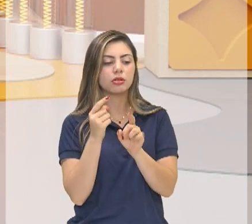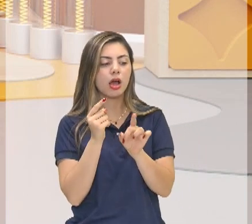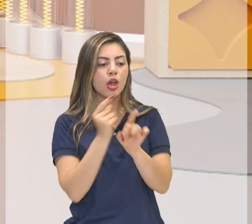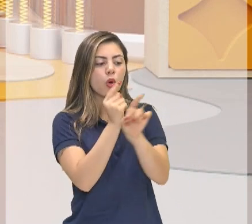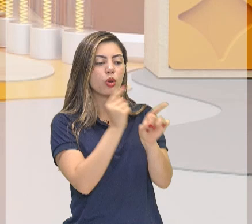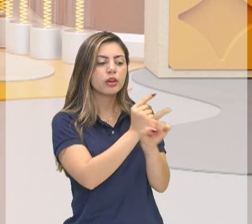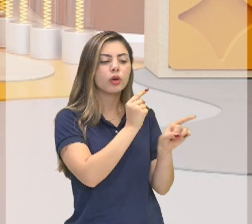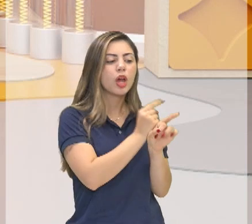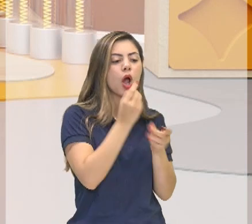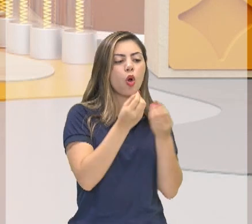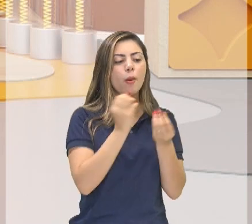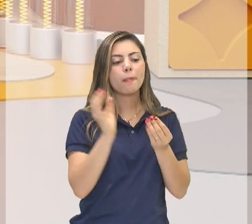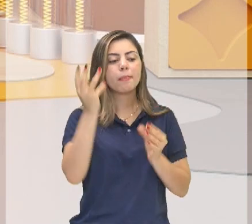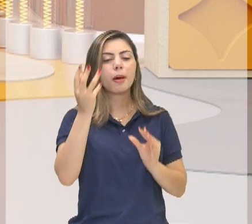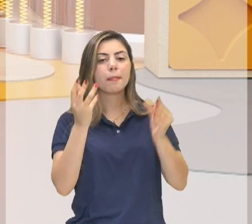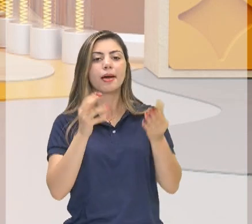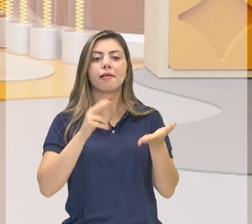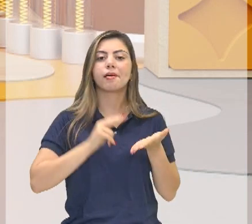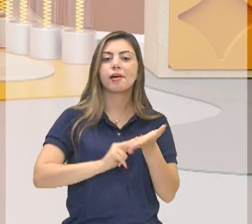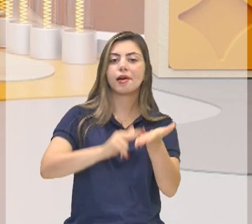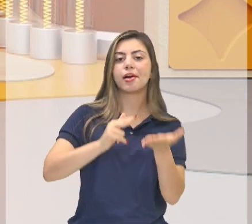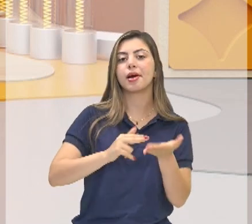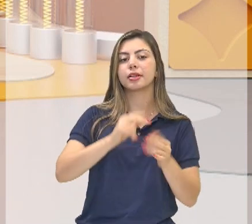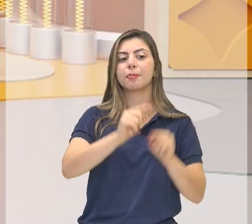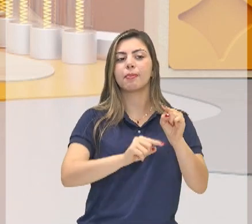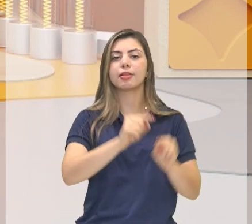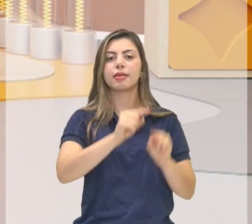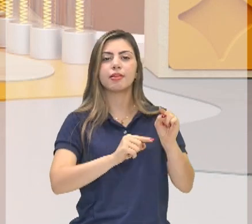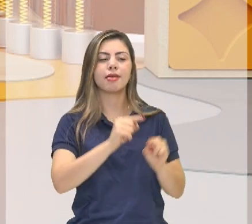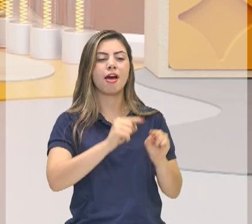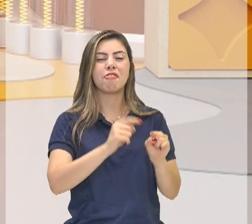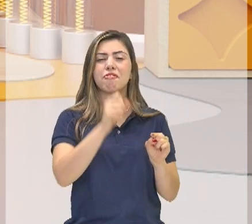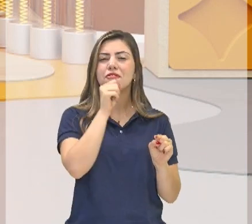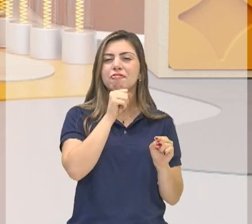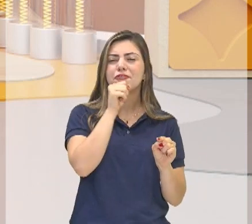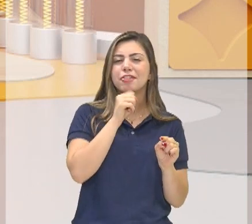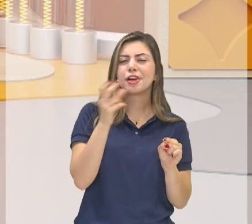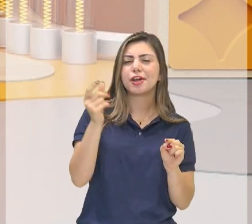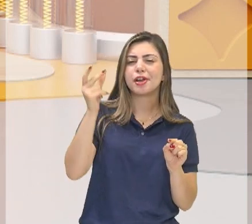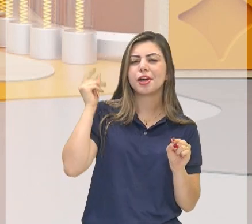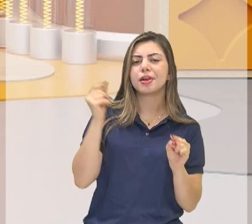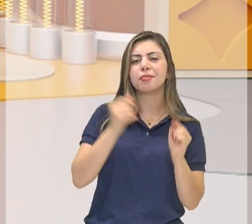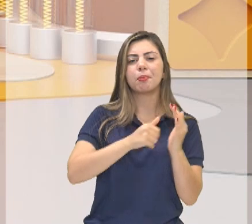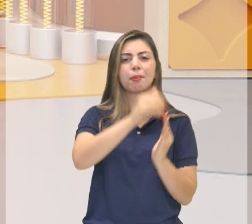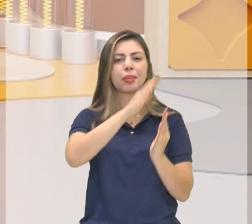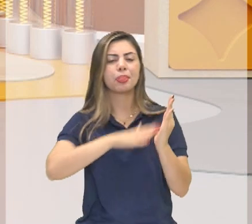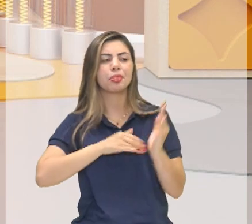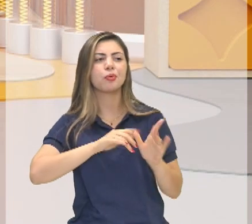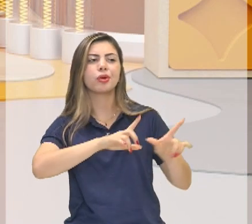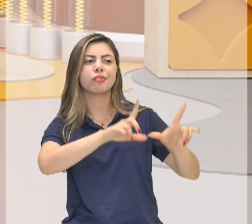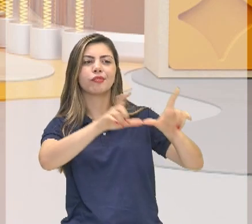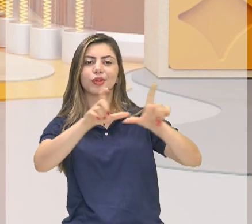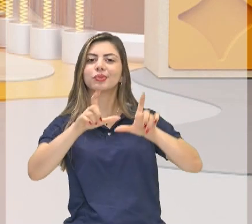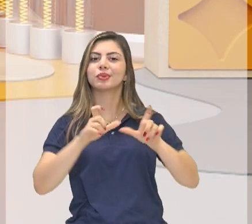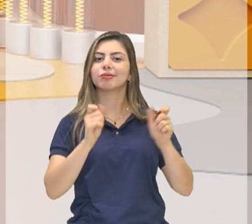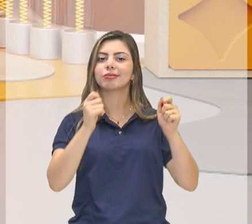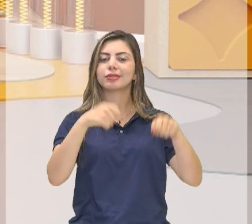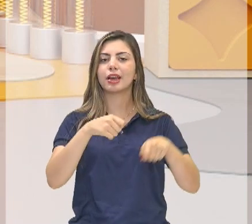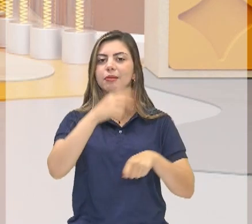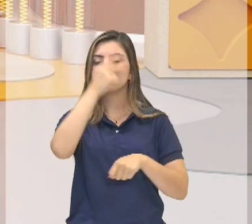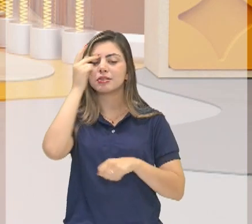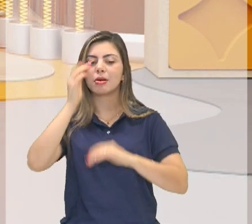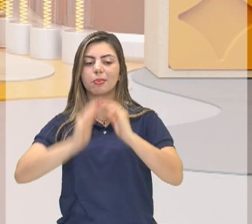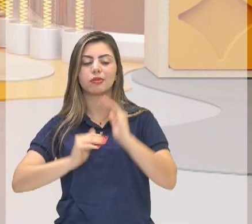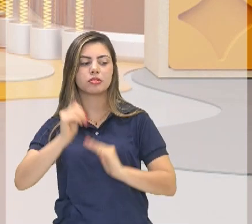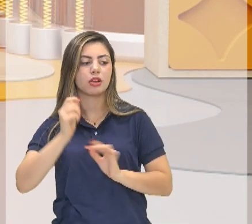cartas, objetos antigos, pinturas, fotos, que os historiadores usam